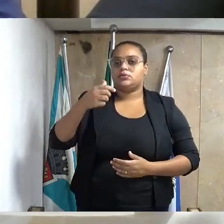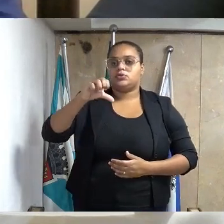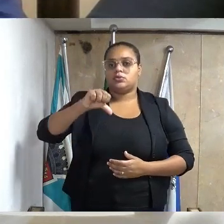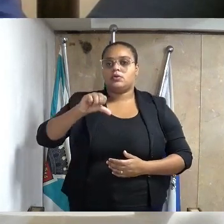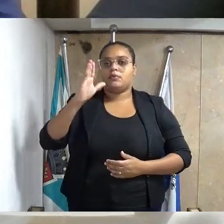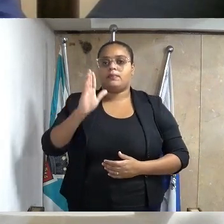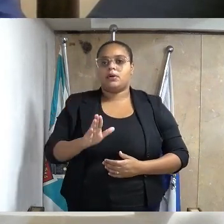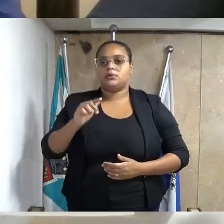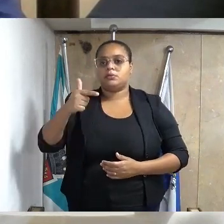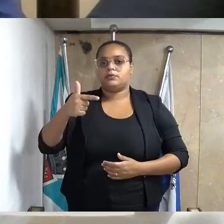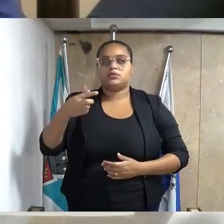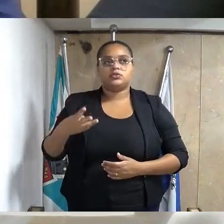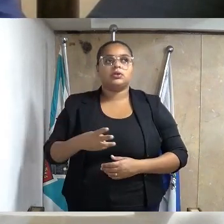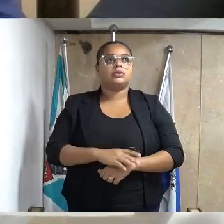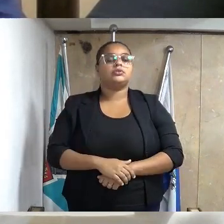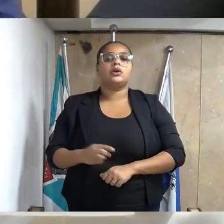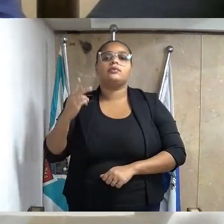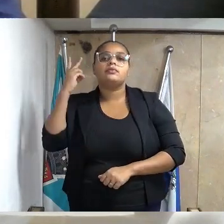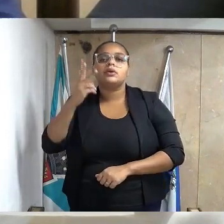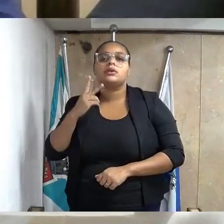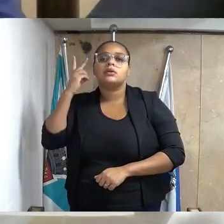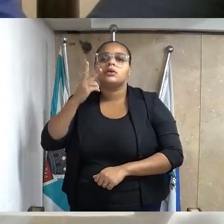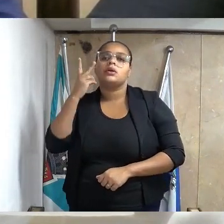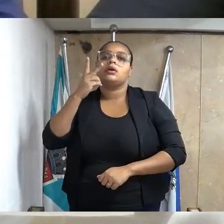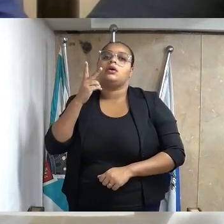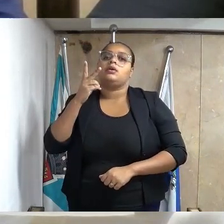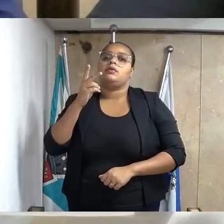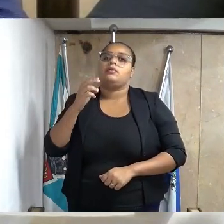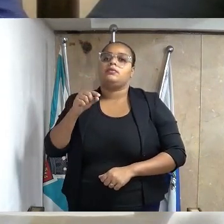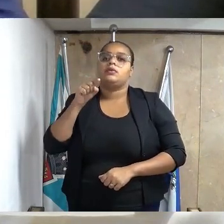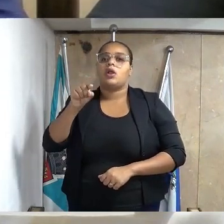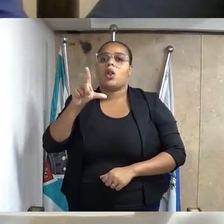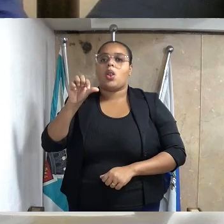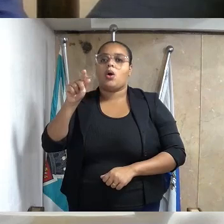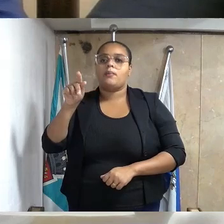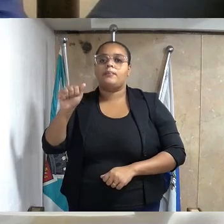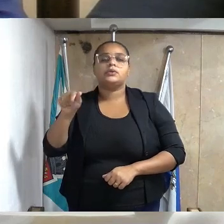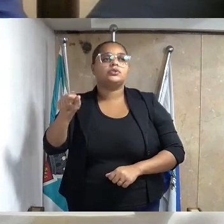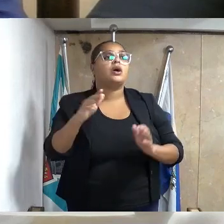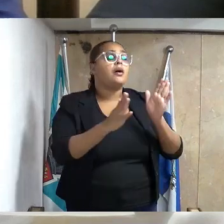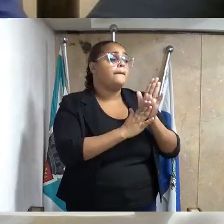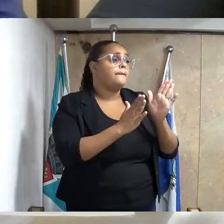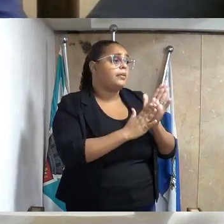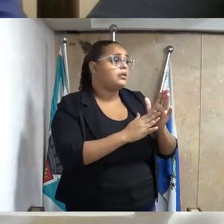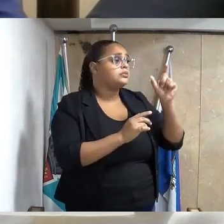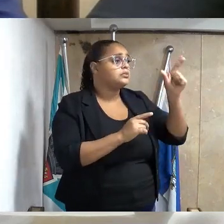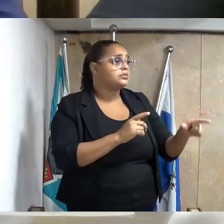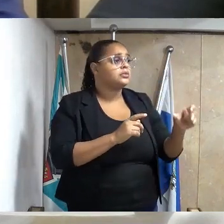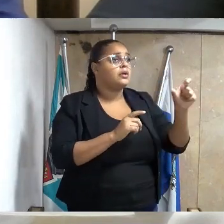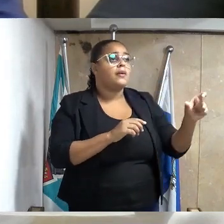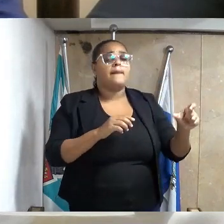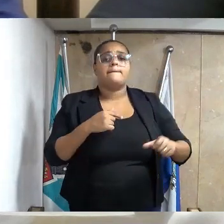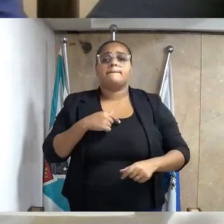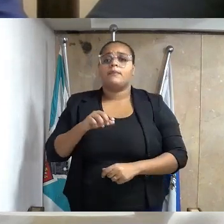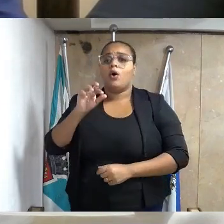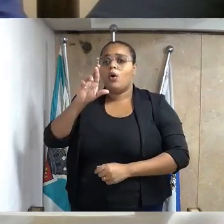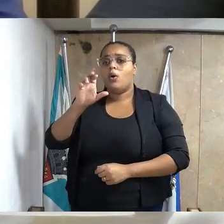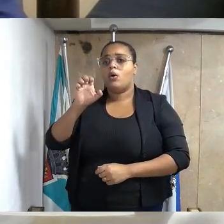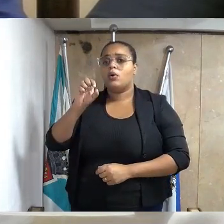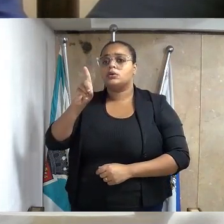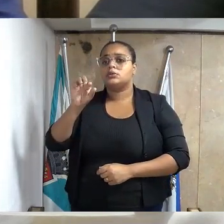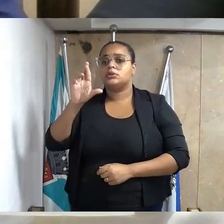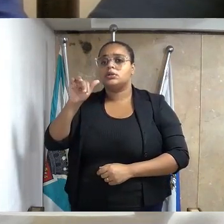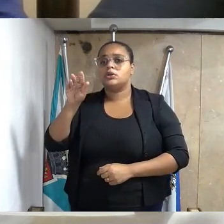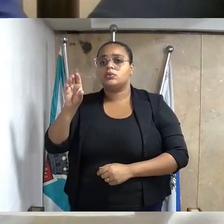4824/2023, do excelentíssimo senhor vereador Anderson Gomes Lopes, consignando moção de apoio do ilustríssimo senhor cabo PM Rodrigo Pinheiro